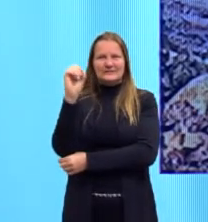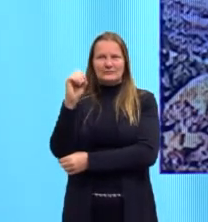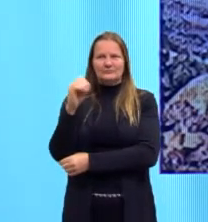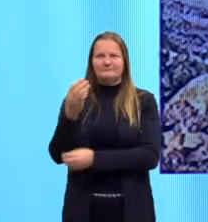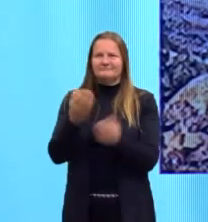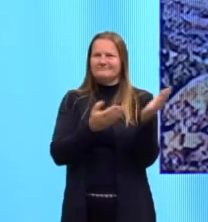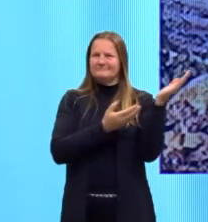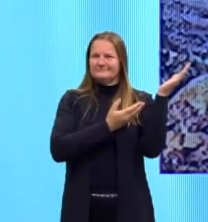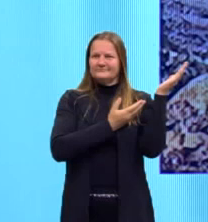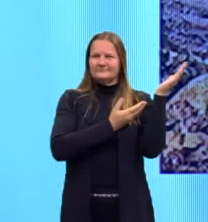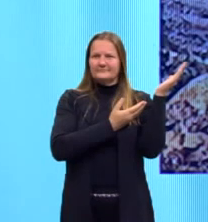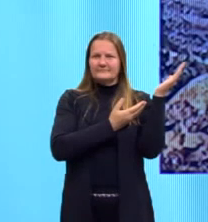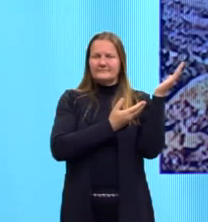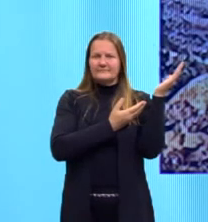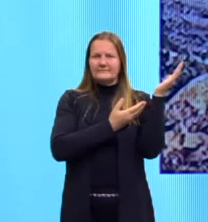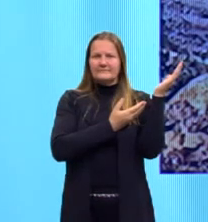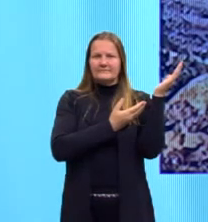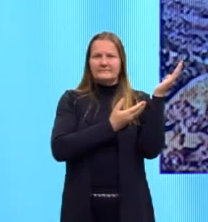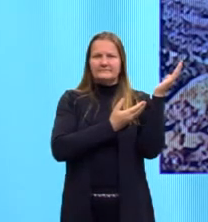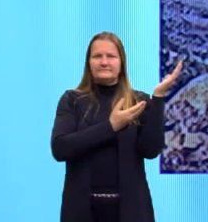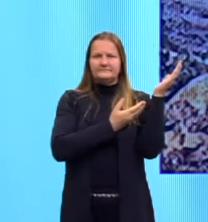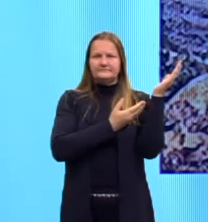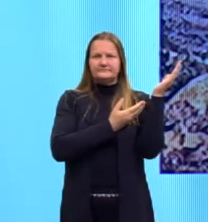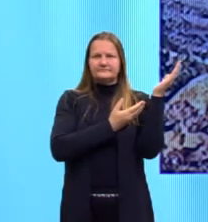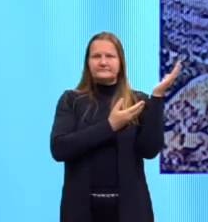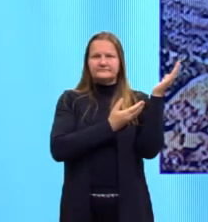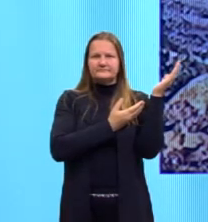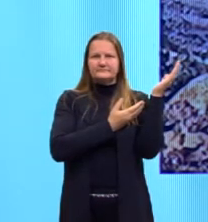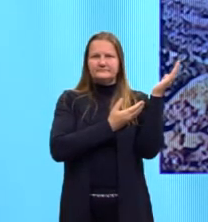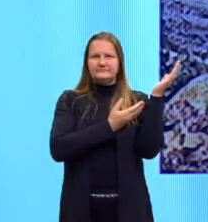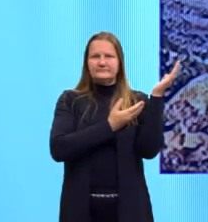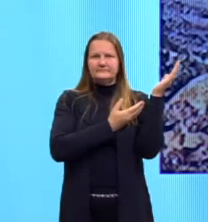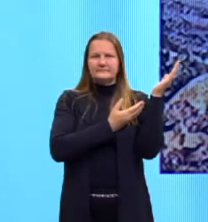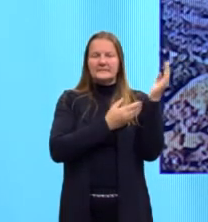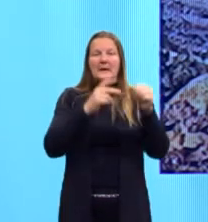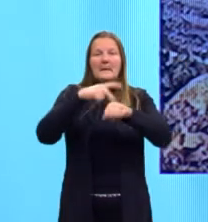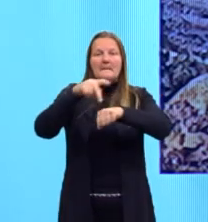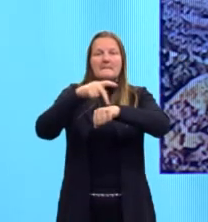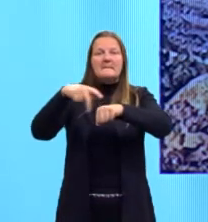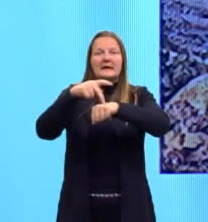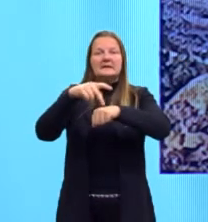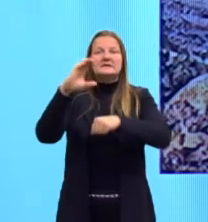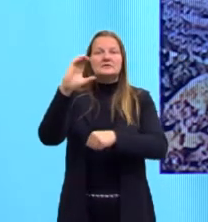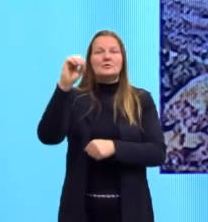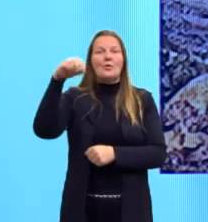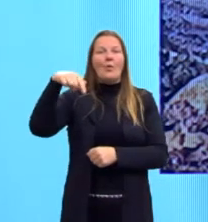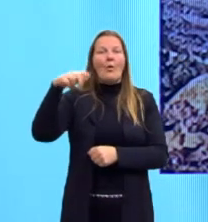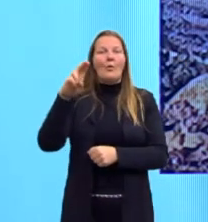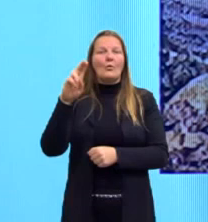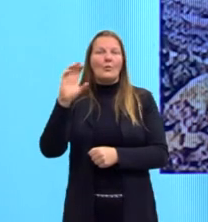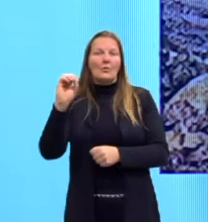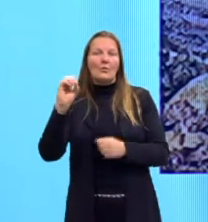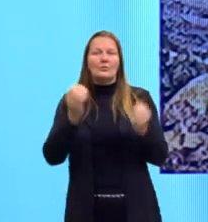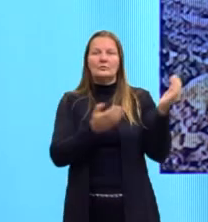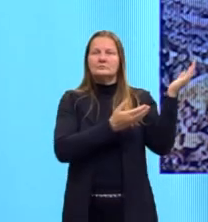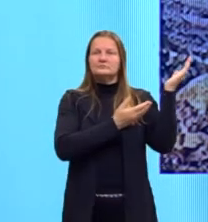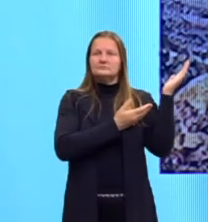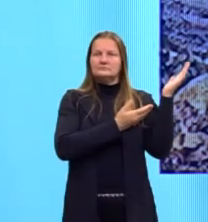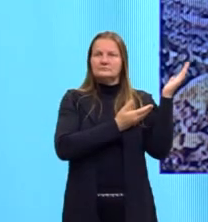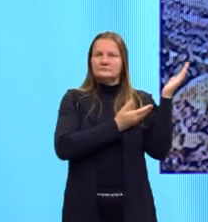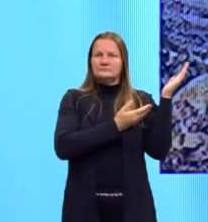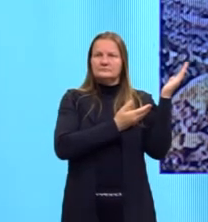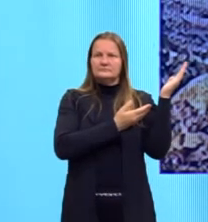né no Congo Olha uma menina extremamente grande né com mecanizada né olha o a